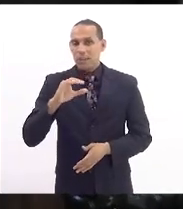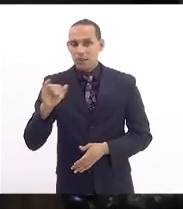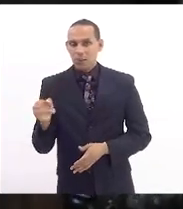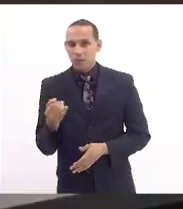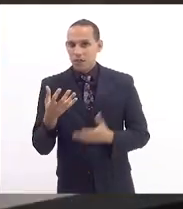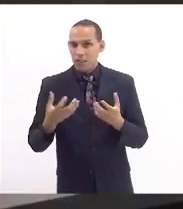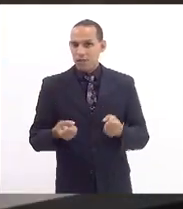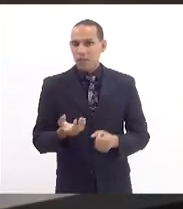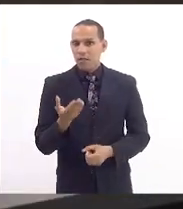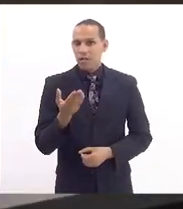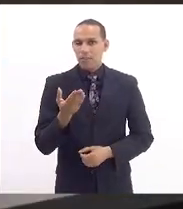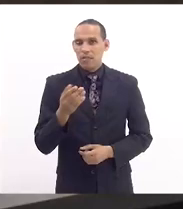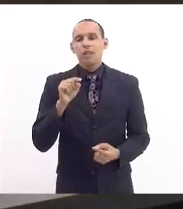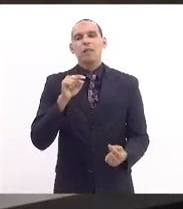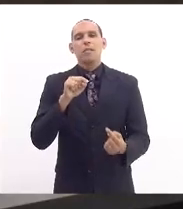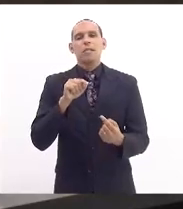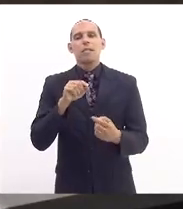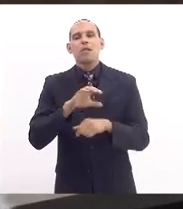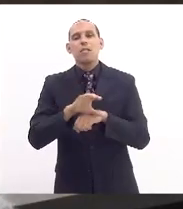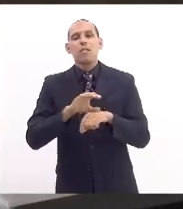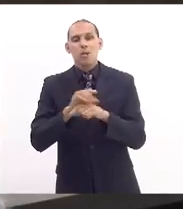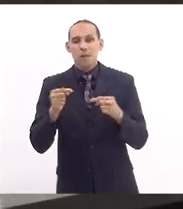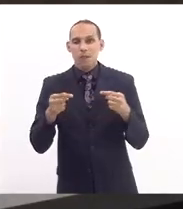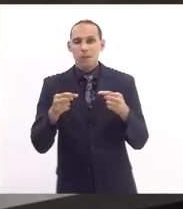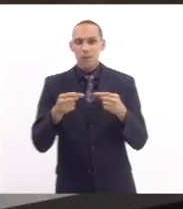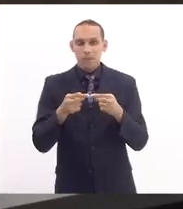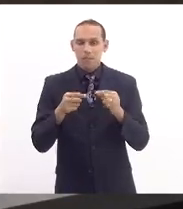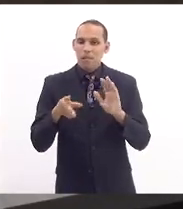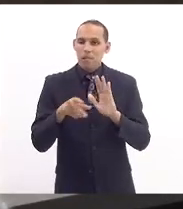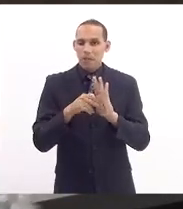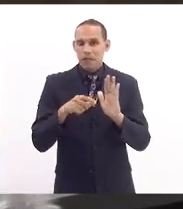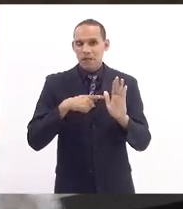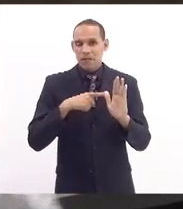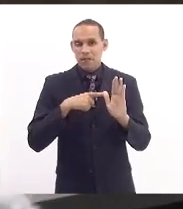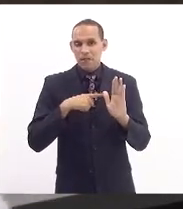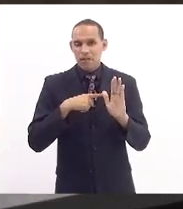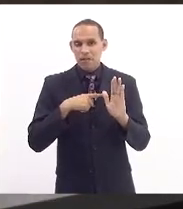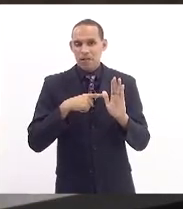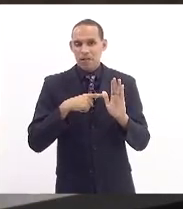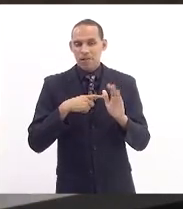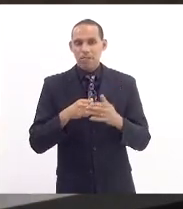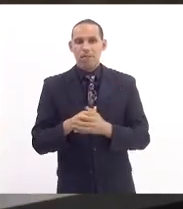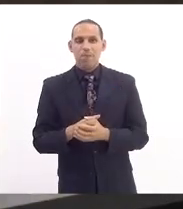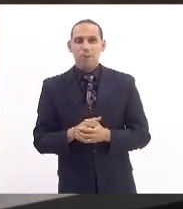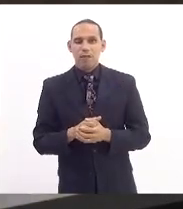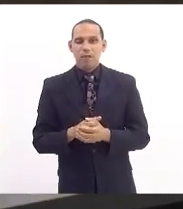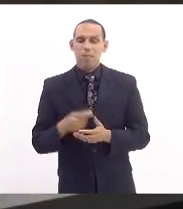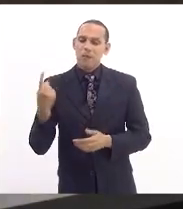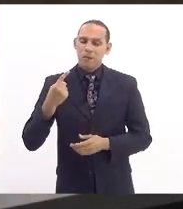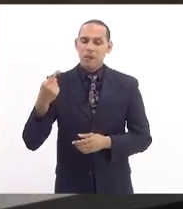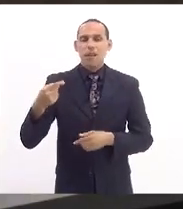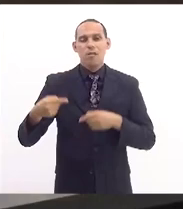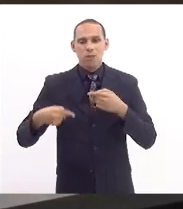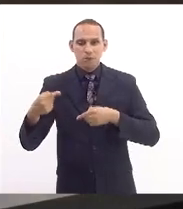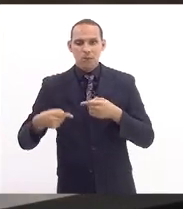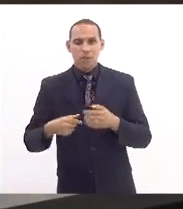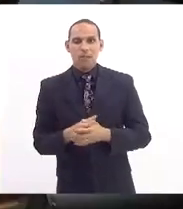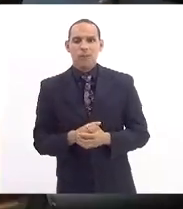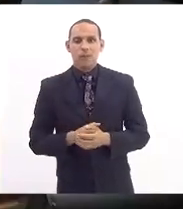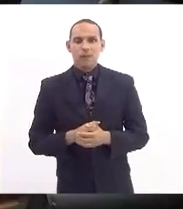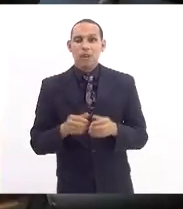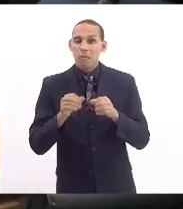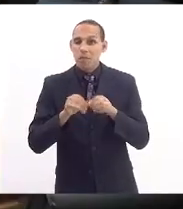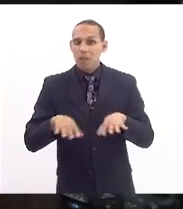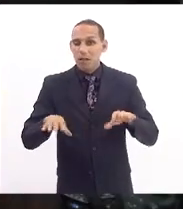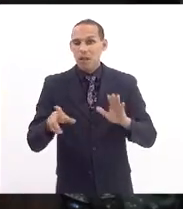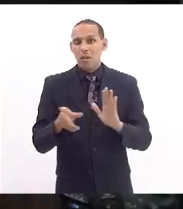condição Justiça parecer pela funcionalidade com emenda concluindo já tá em primeiro então apenas com emenda porém